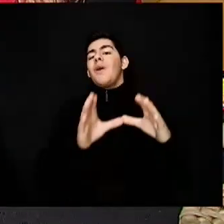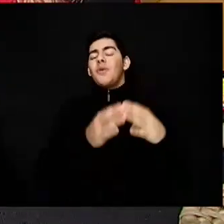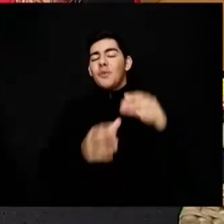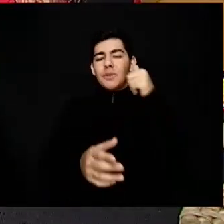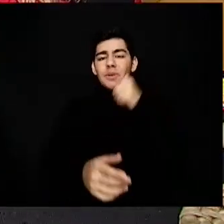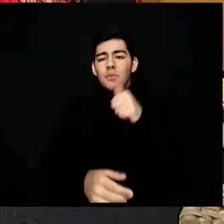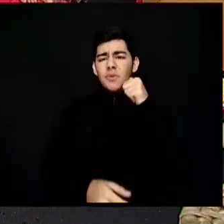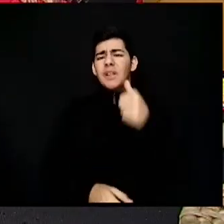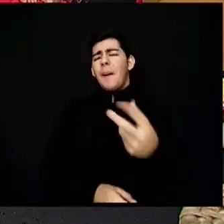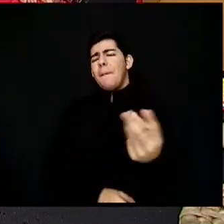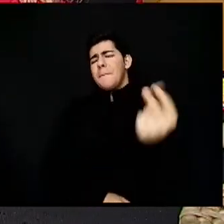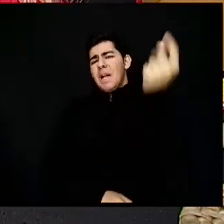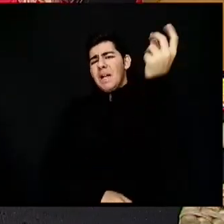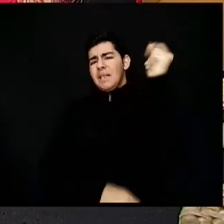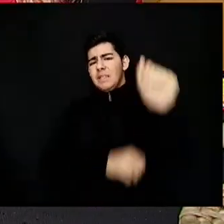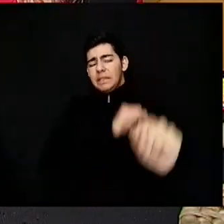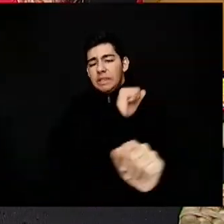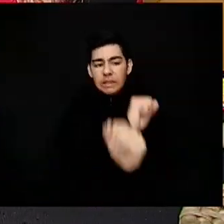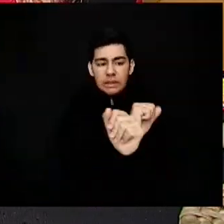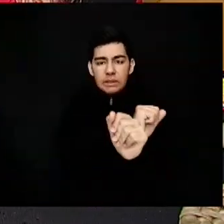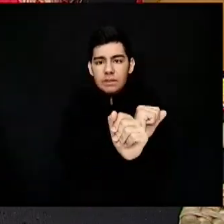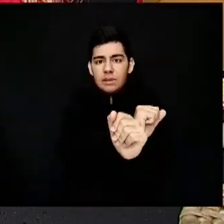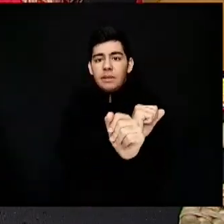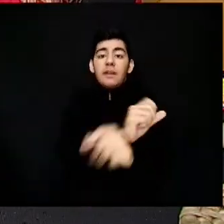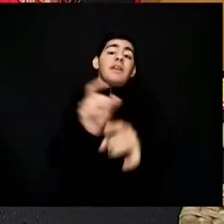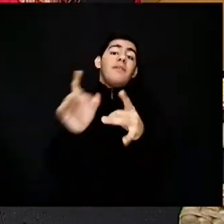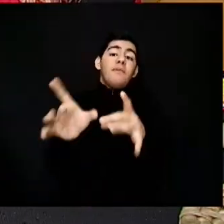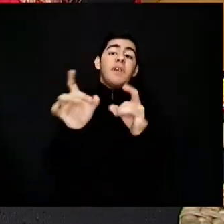elas vendiam acarajé, abará,